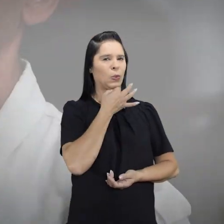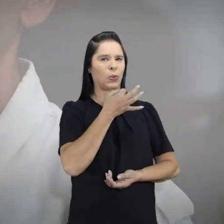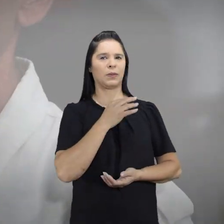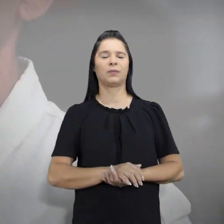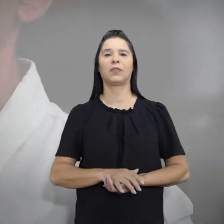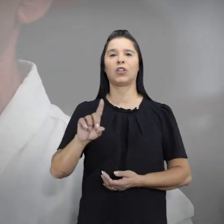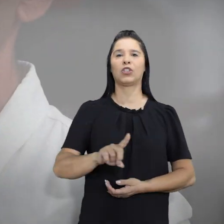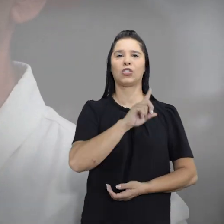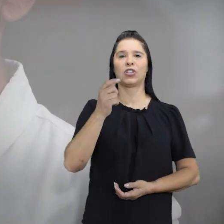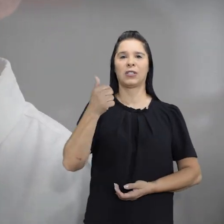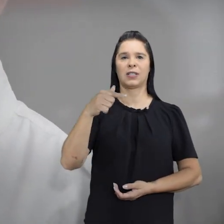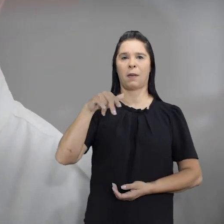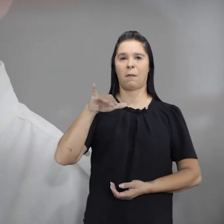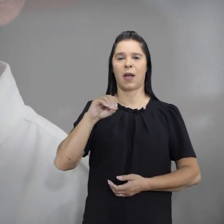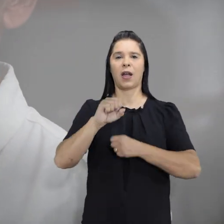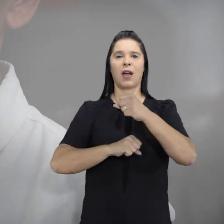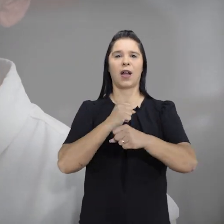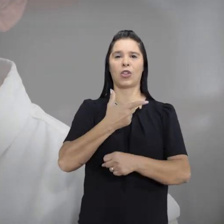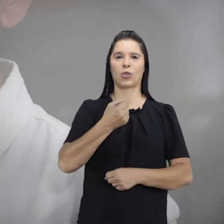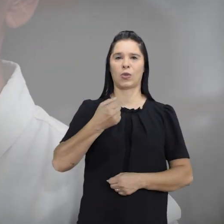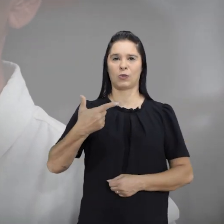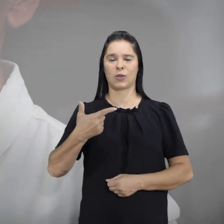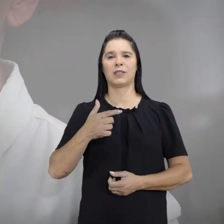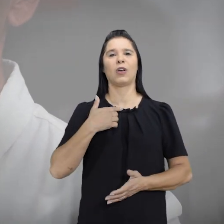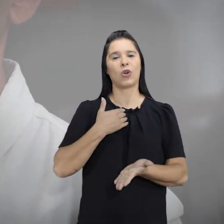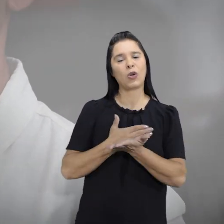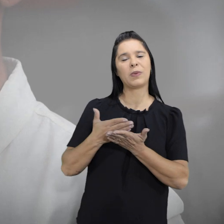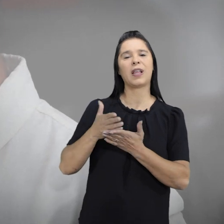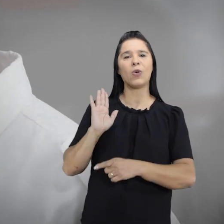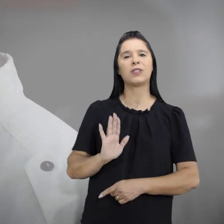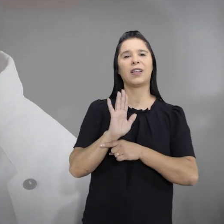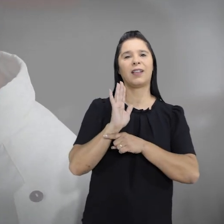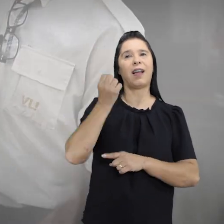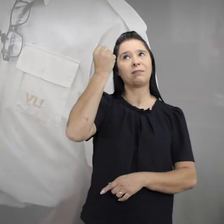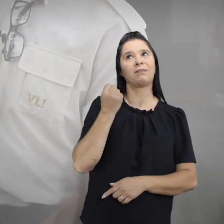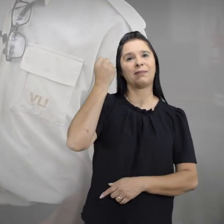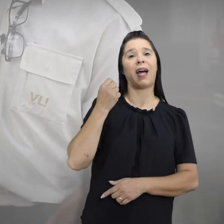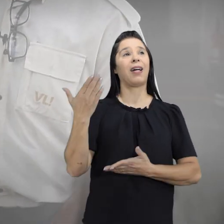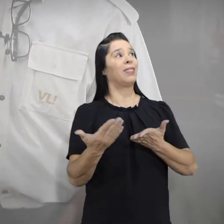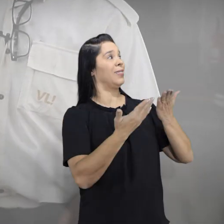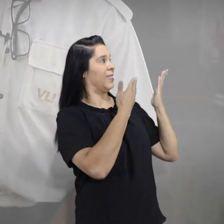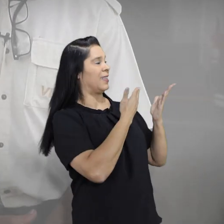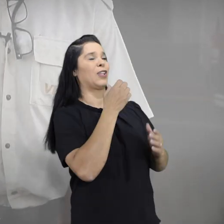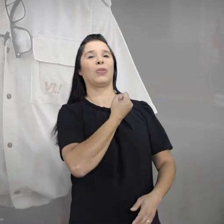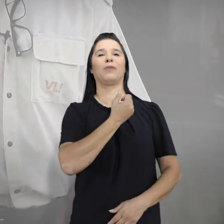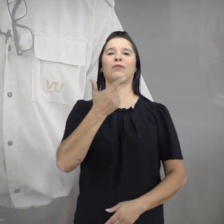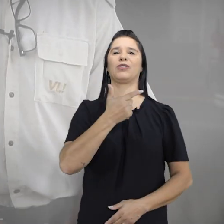Dia 17 de maio de 2002, como auxiliar de maquinista, né? Nessa locomotiva aqui, locomotiva